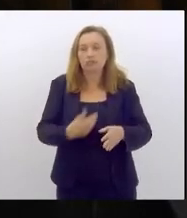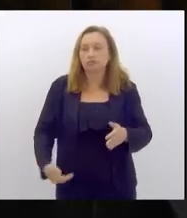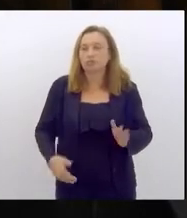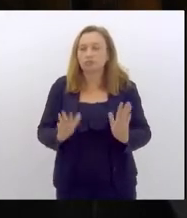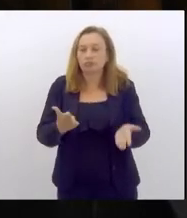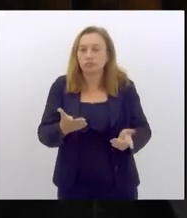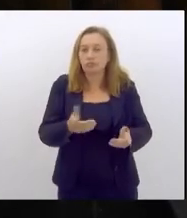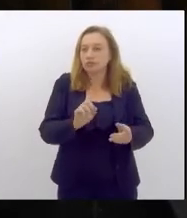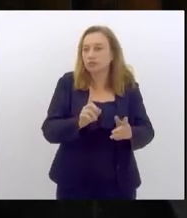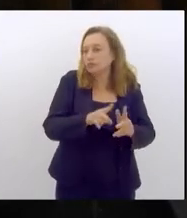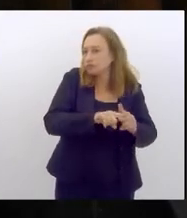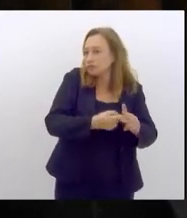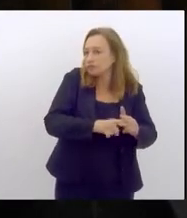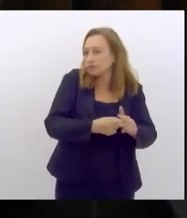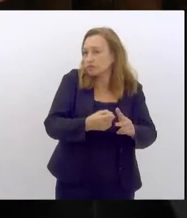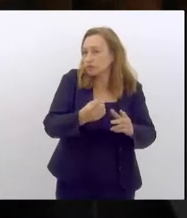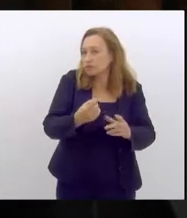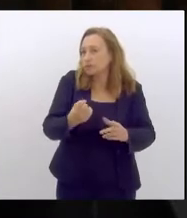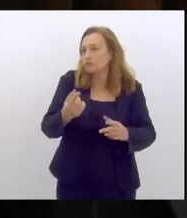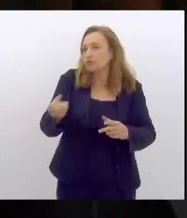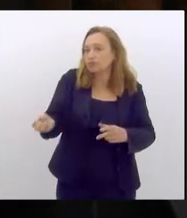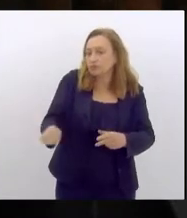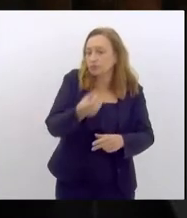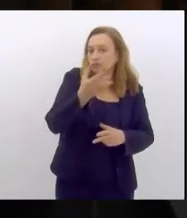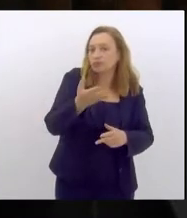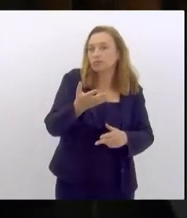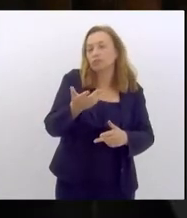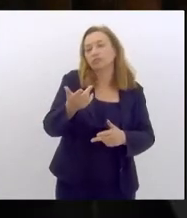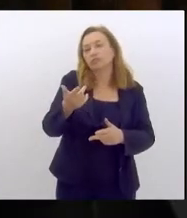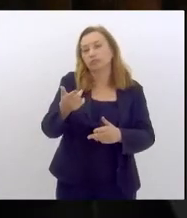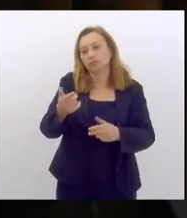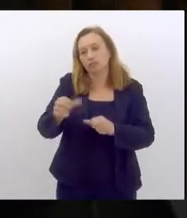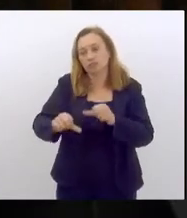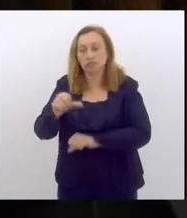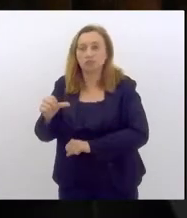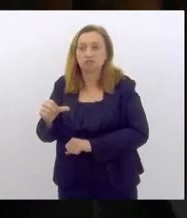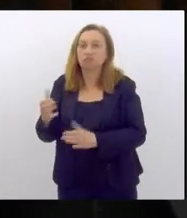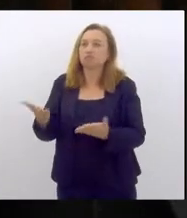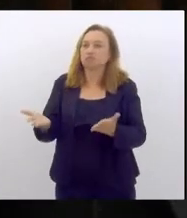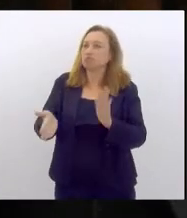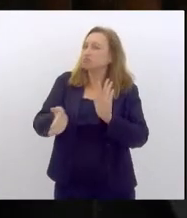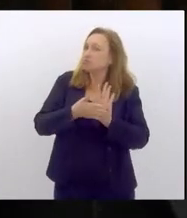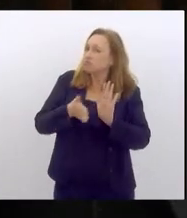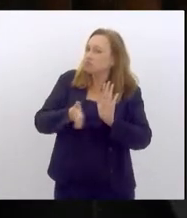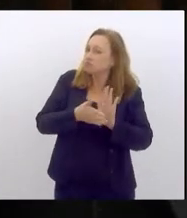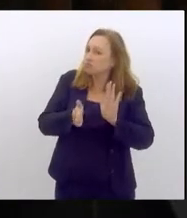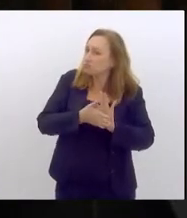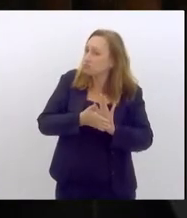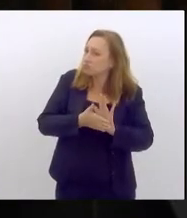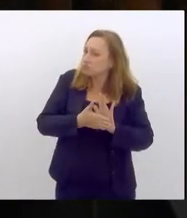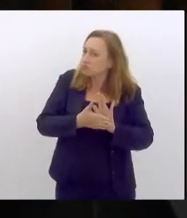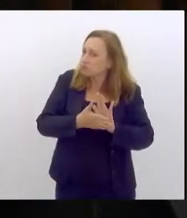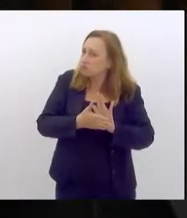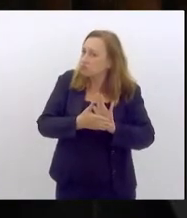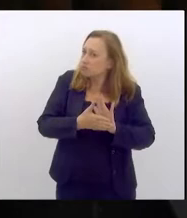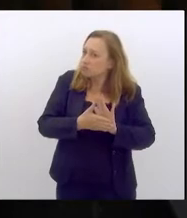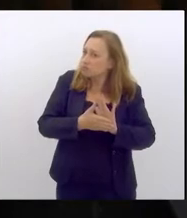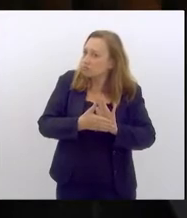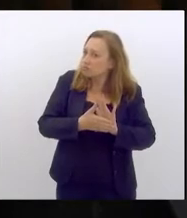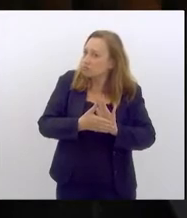acórdão e manda nova mudança. A proposta